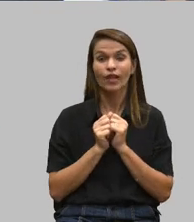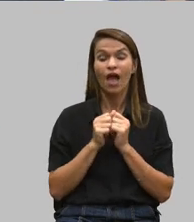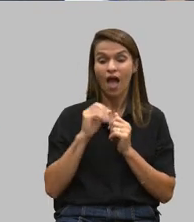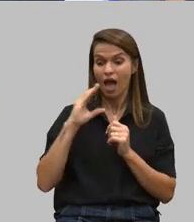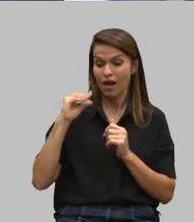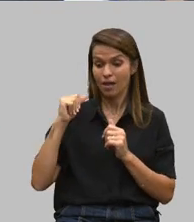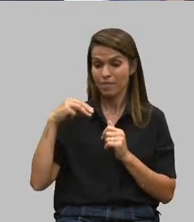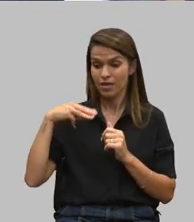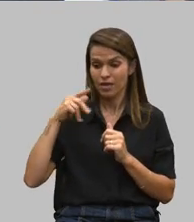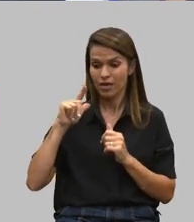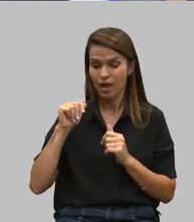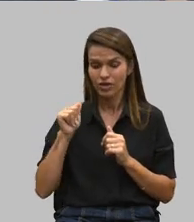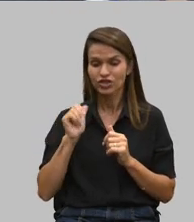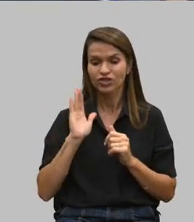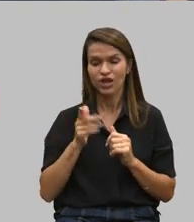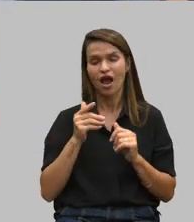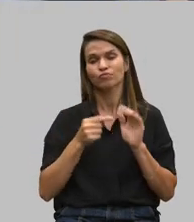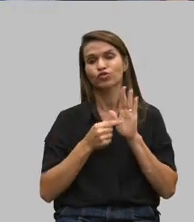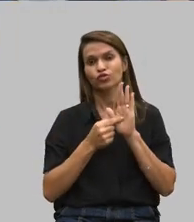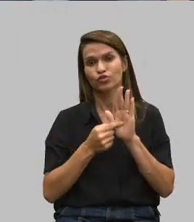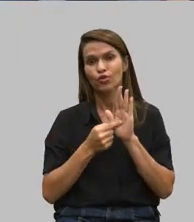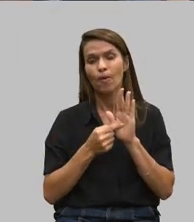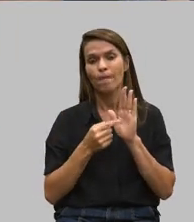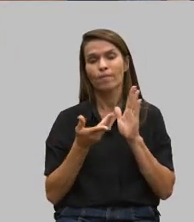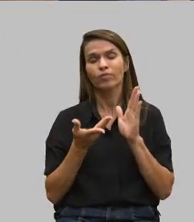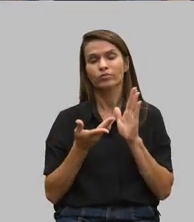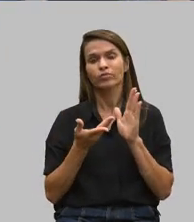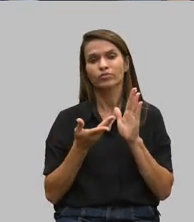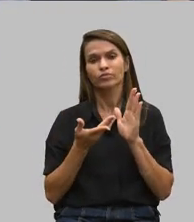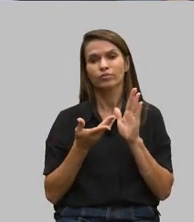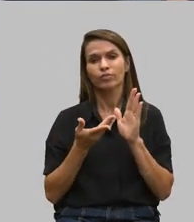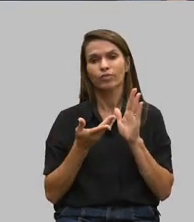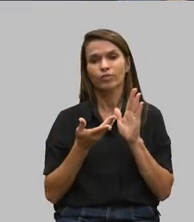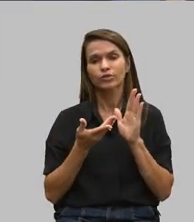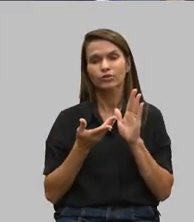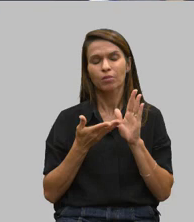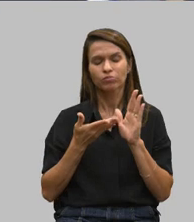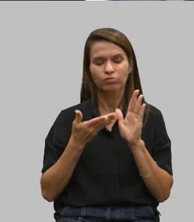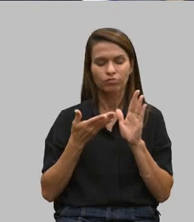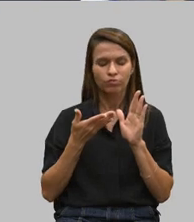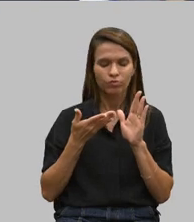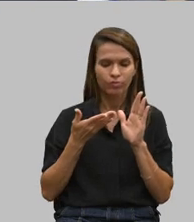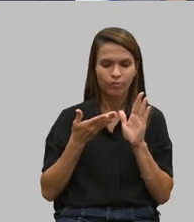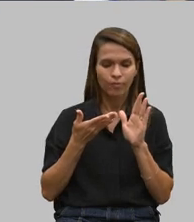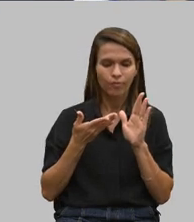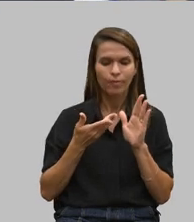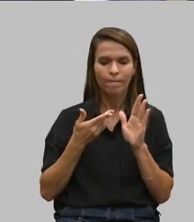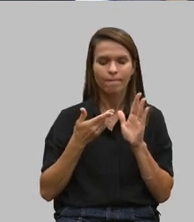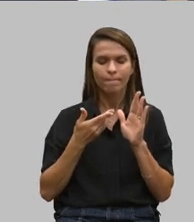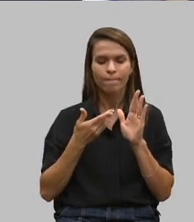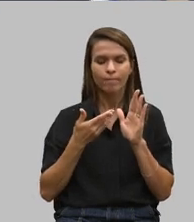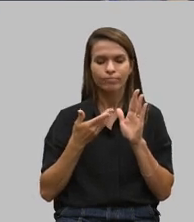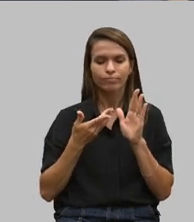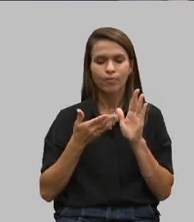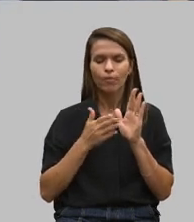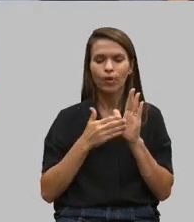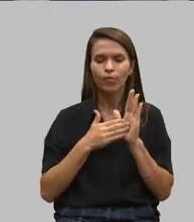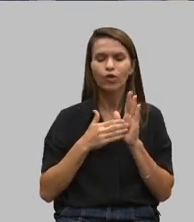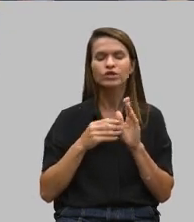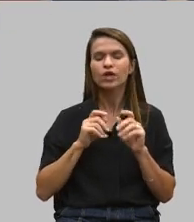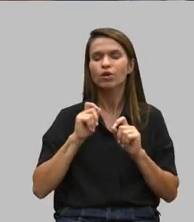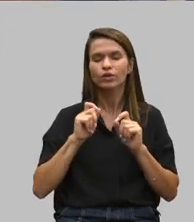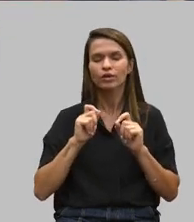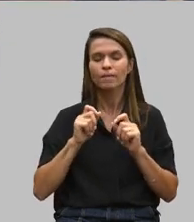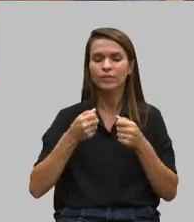com vocês é que nós temos que fortalecer a saúde na escola as